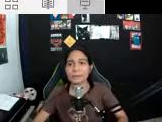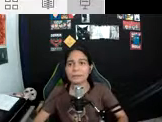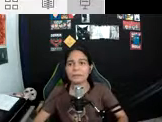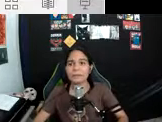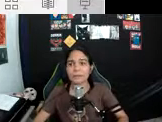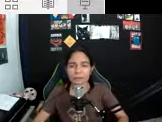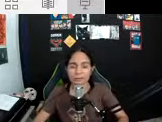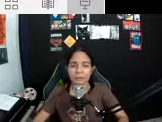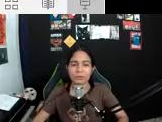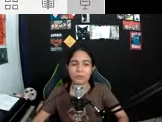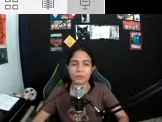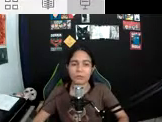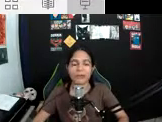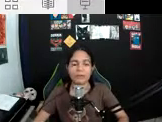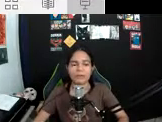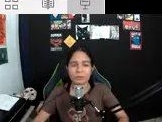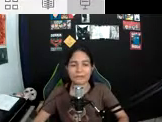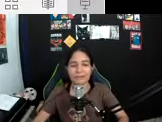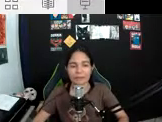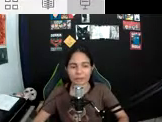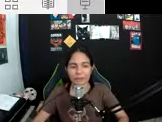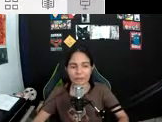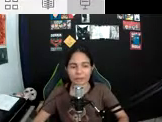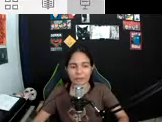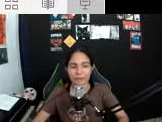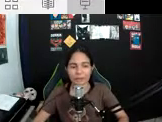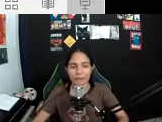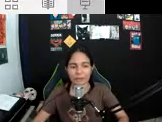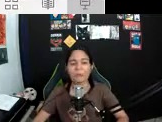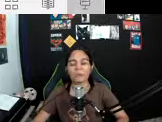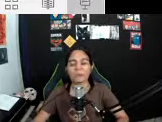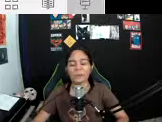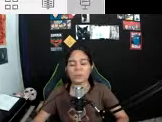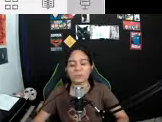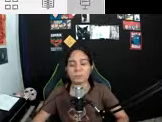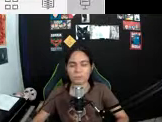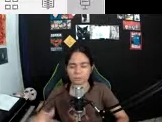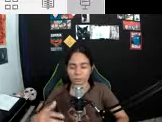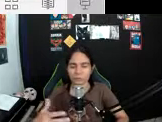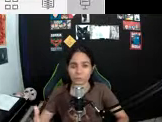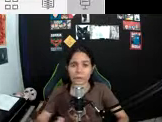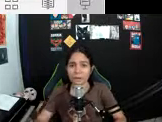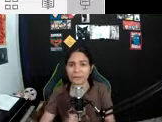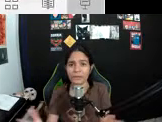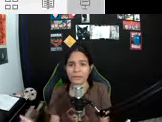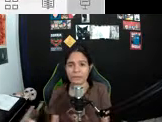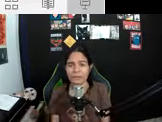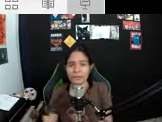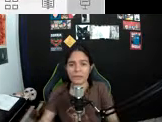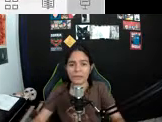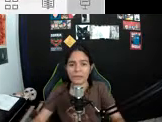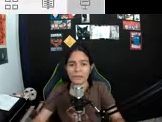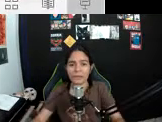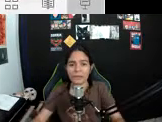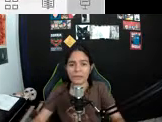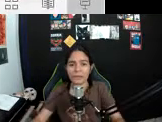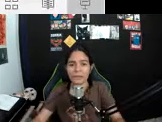Esse cuidado, essa atenção de realmente preservar, né, a vida, seja